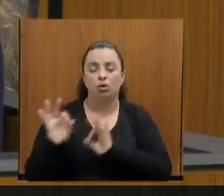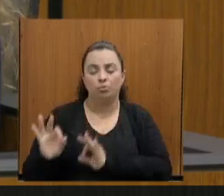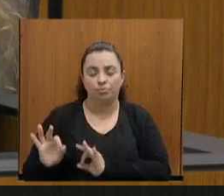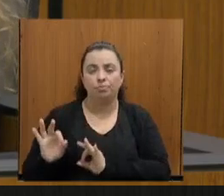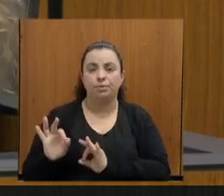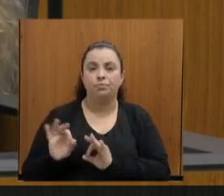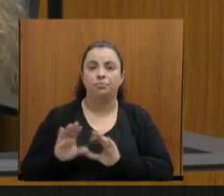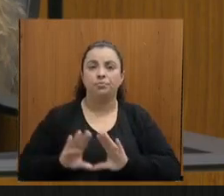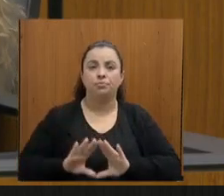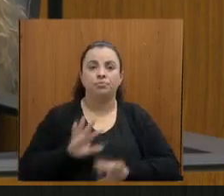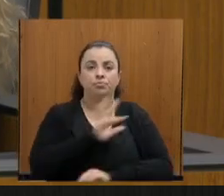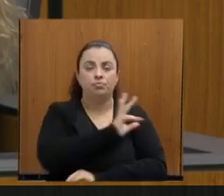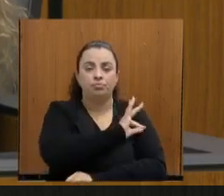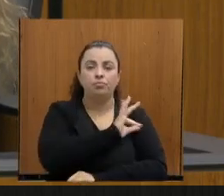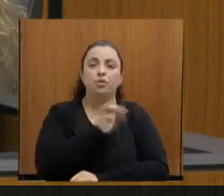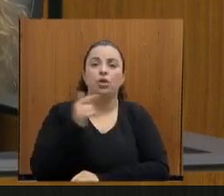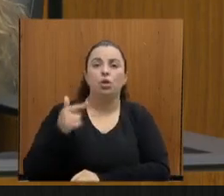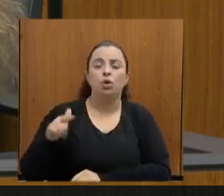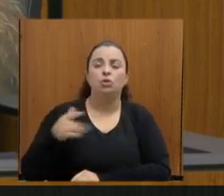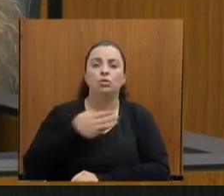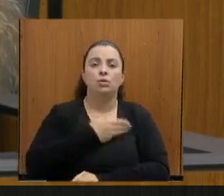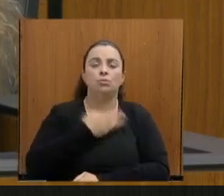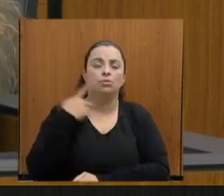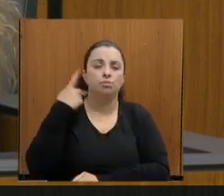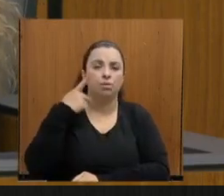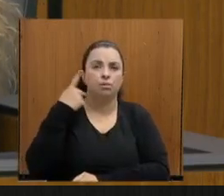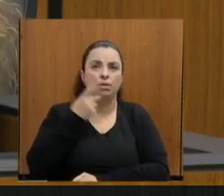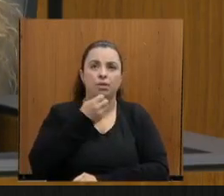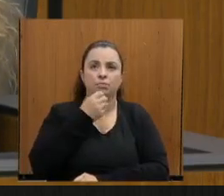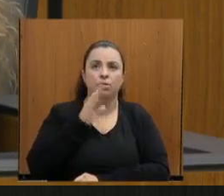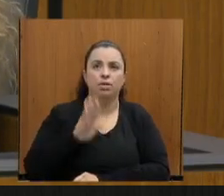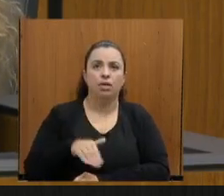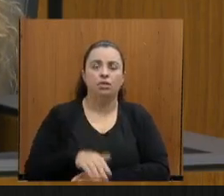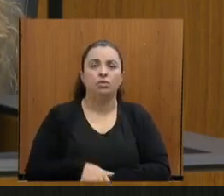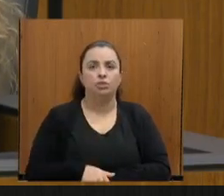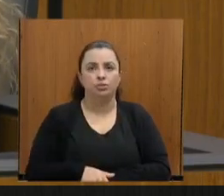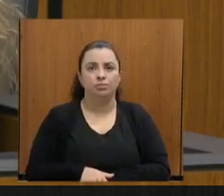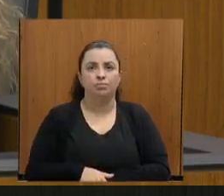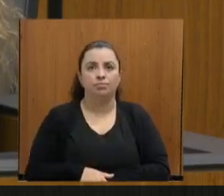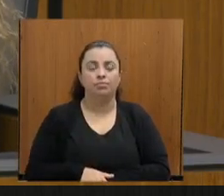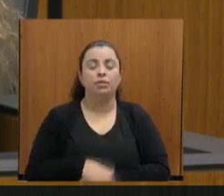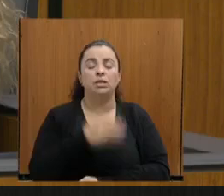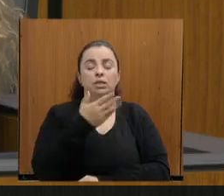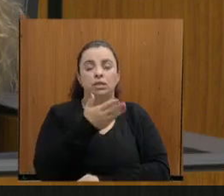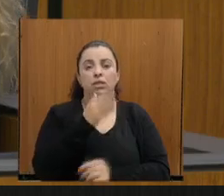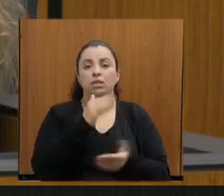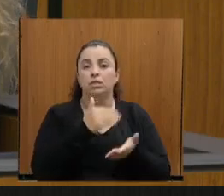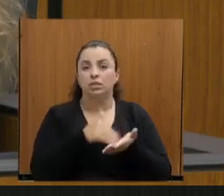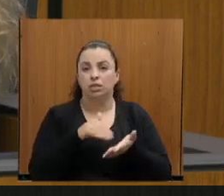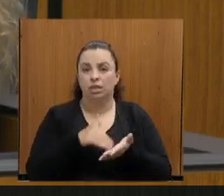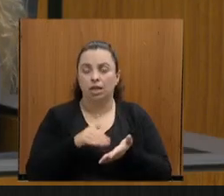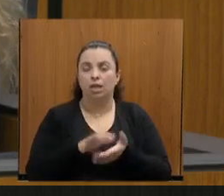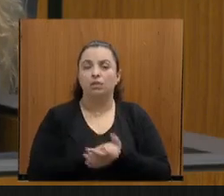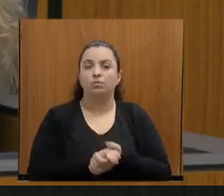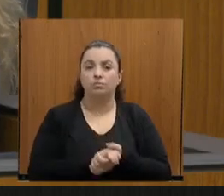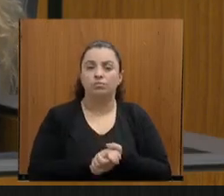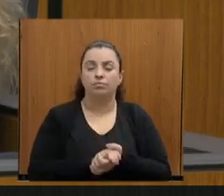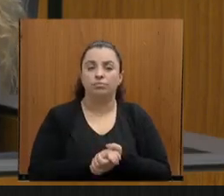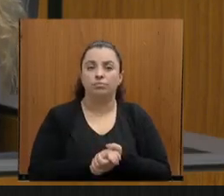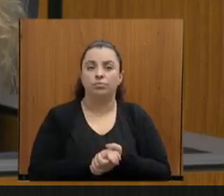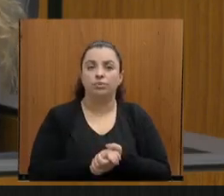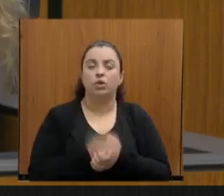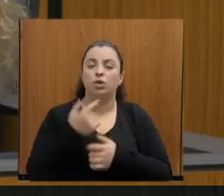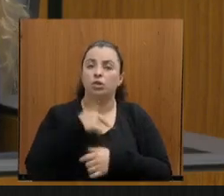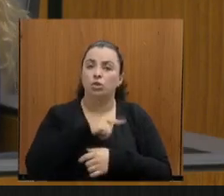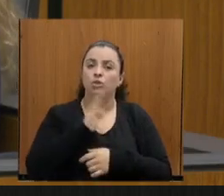os colegas parlamentares secretário Na verdade eu quero nós